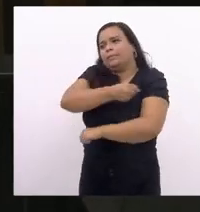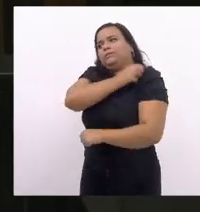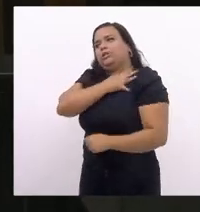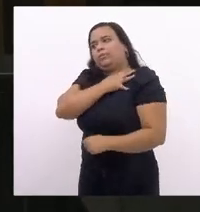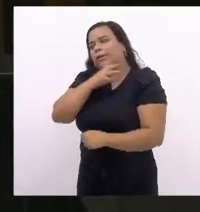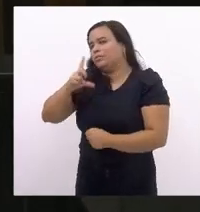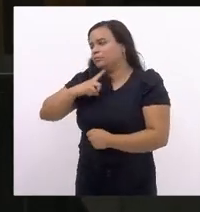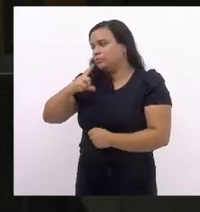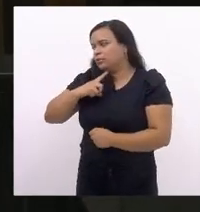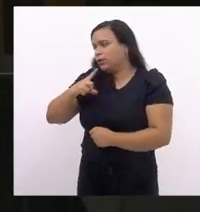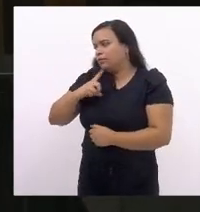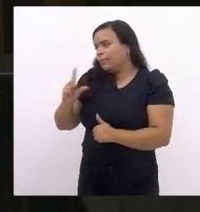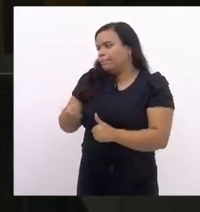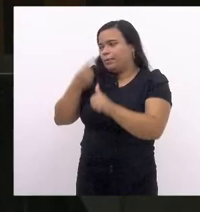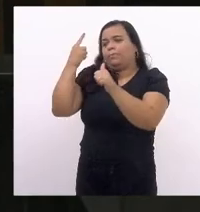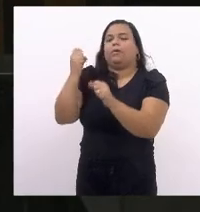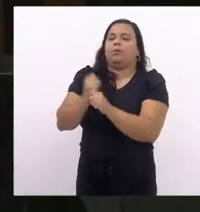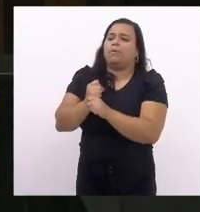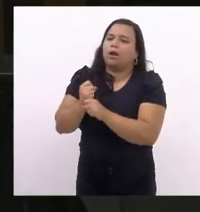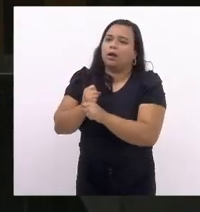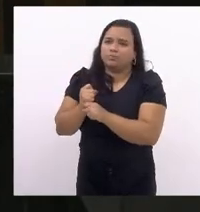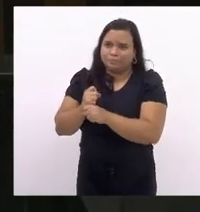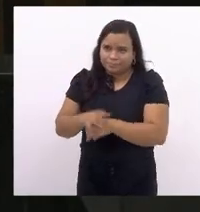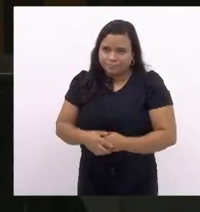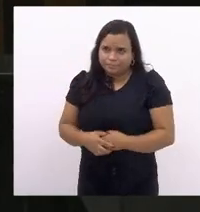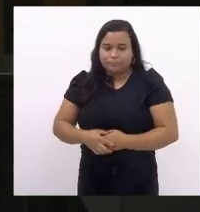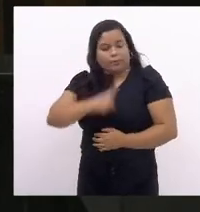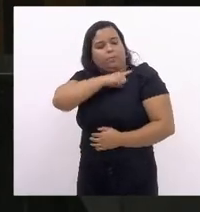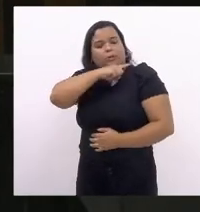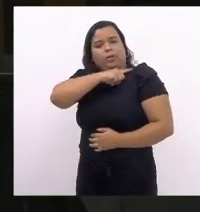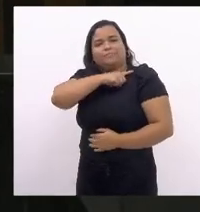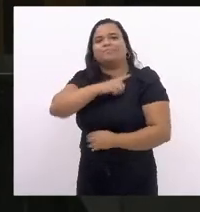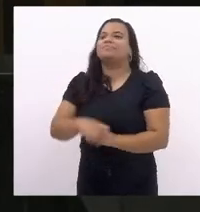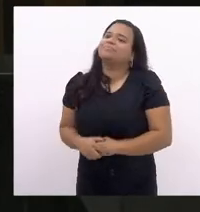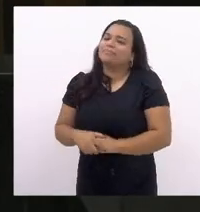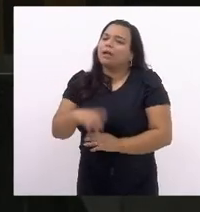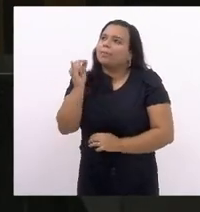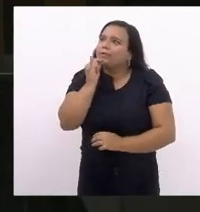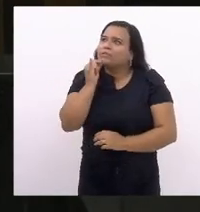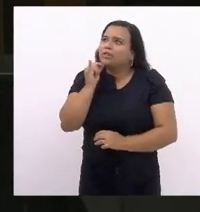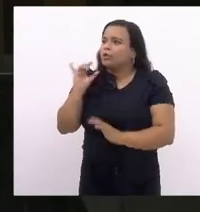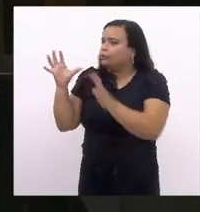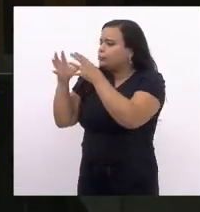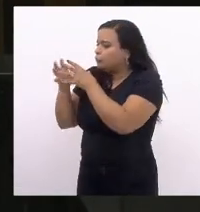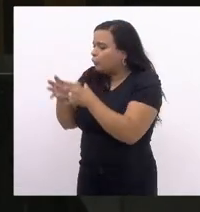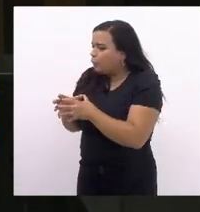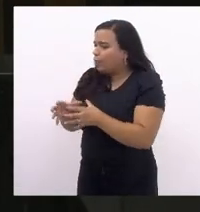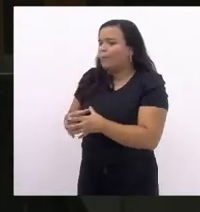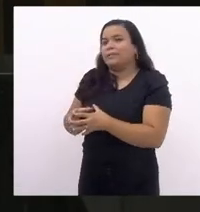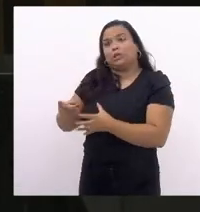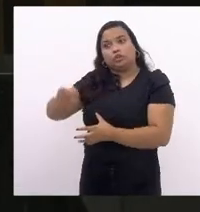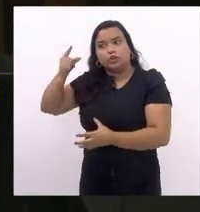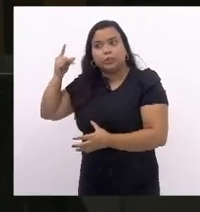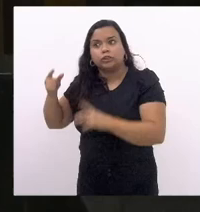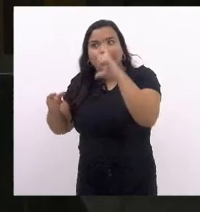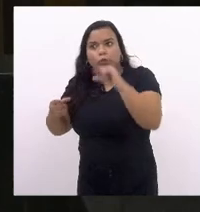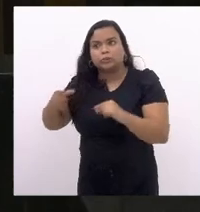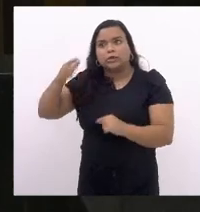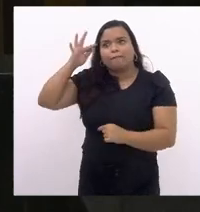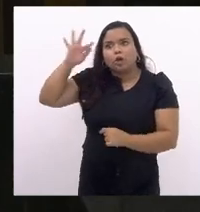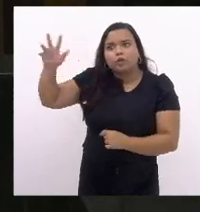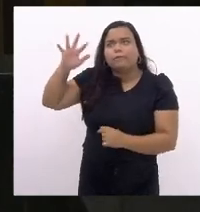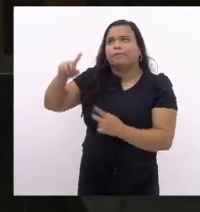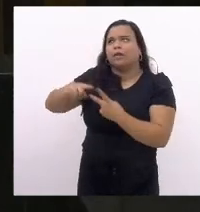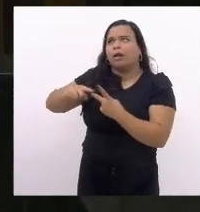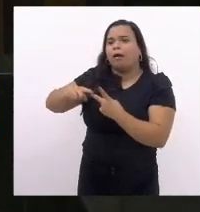incluiu no primeiro ano. Ou seja, você retirou turmas das disciplinas antigas, reduziu o tempo de filosofia, de